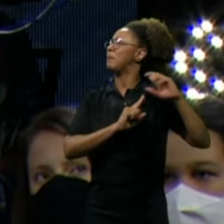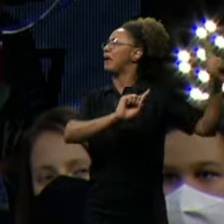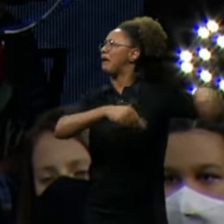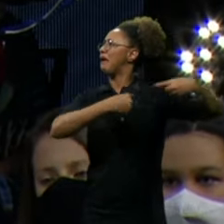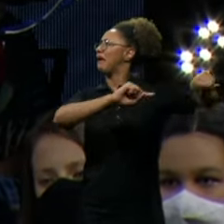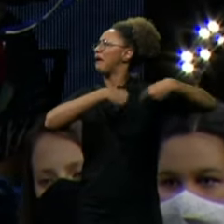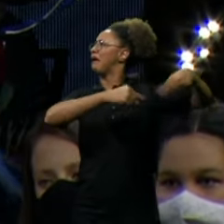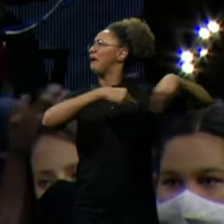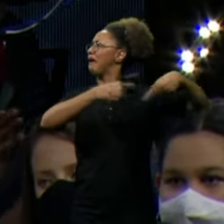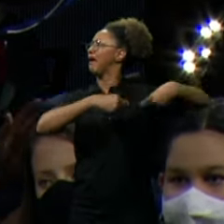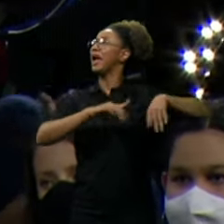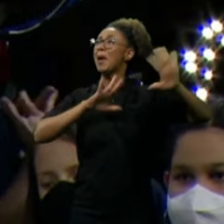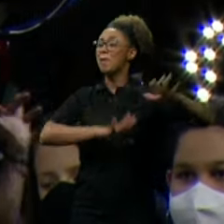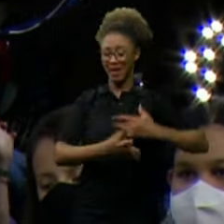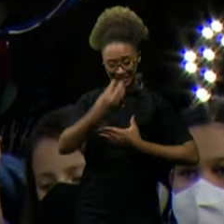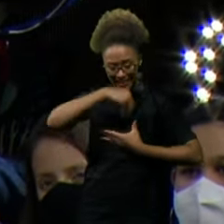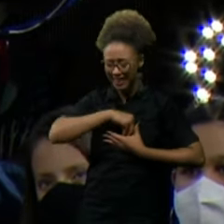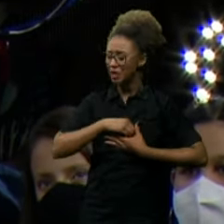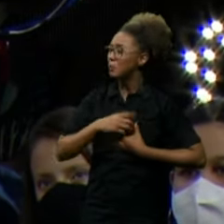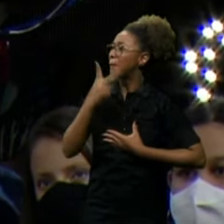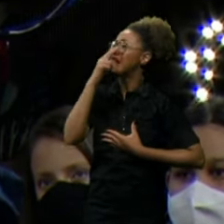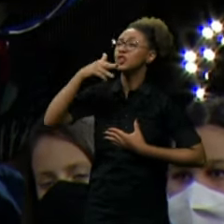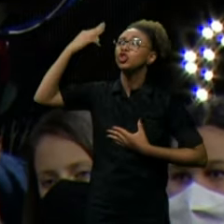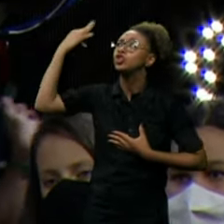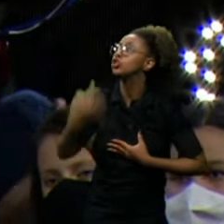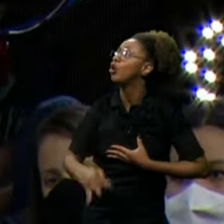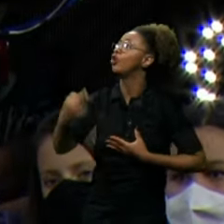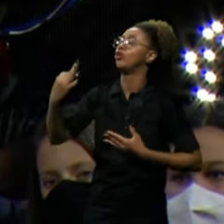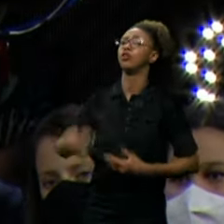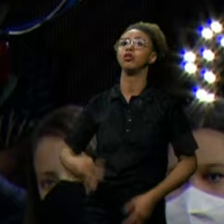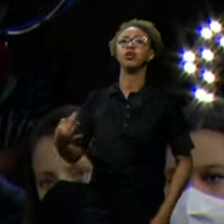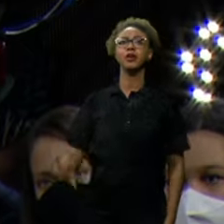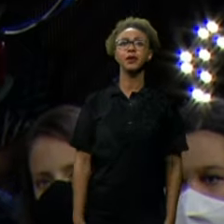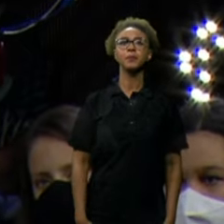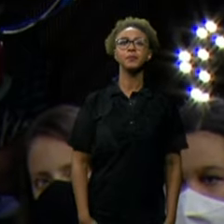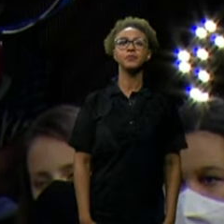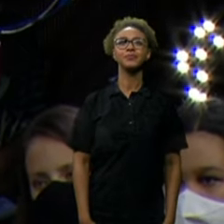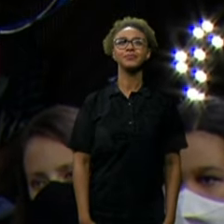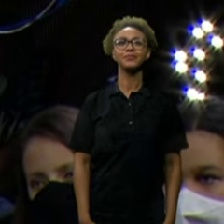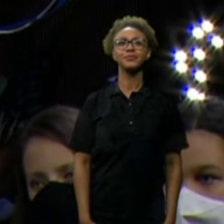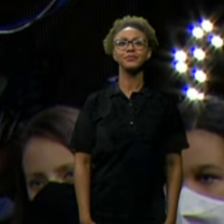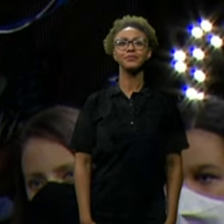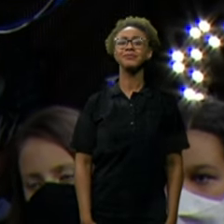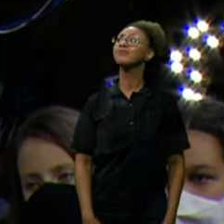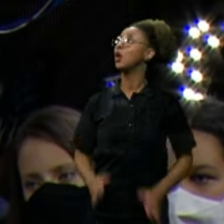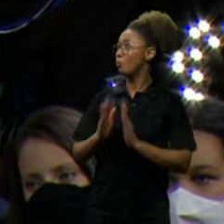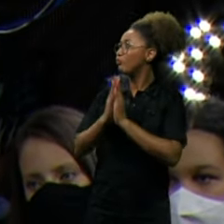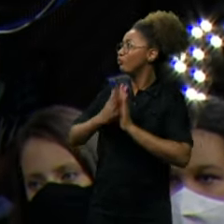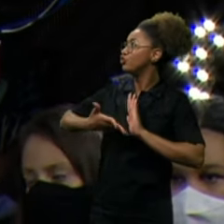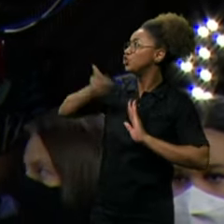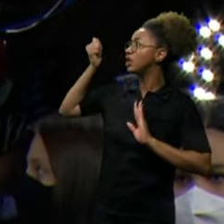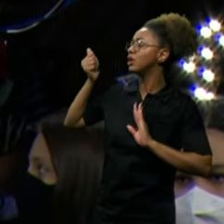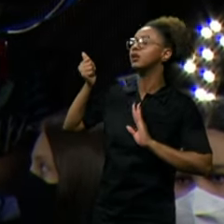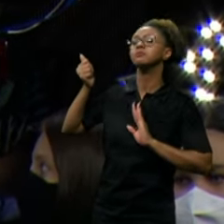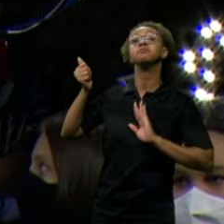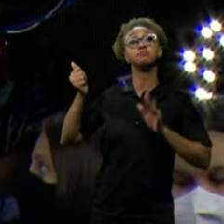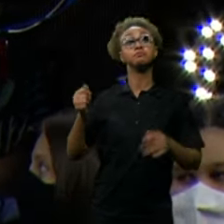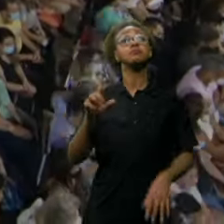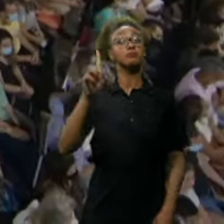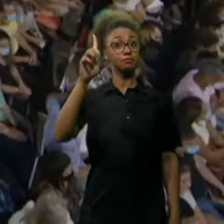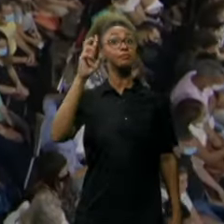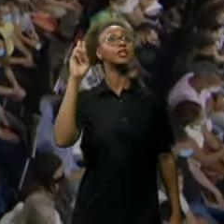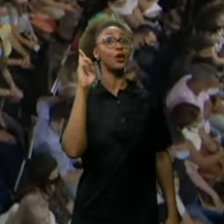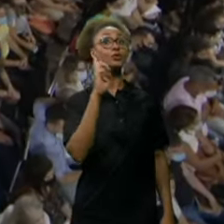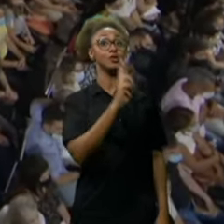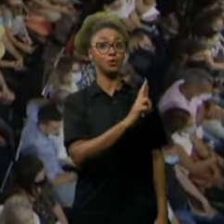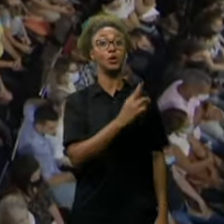vem mesmo pô retirar mas o espinho tá doendo muito tô parafraseando China de meio espinho aí quando Deus o